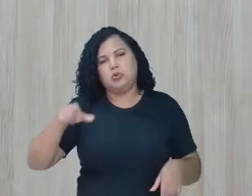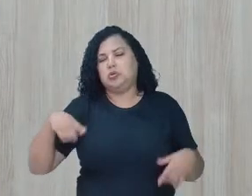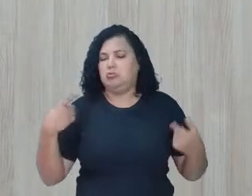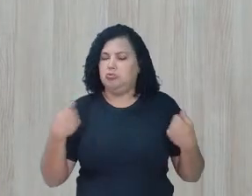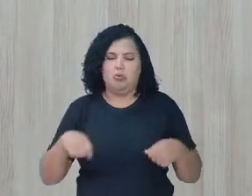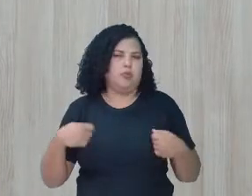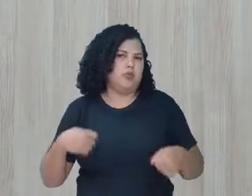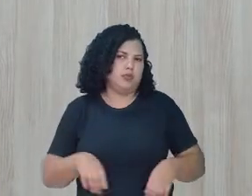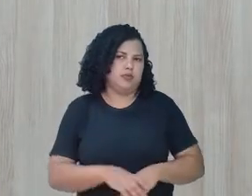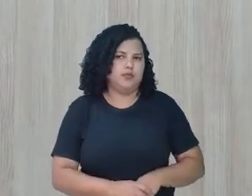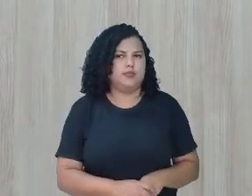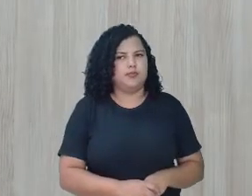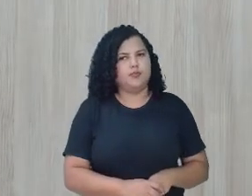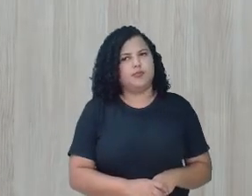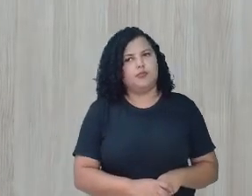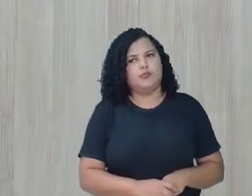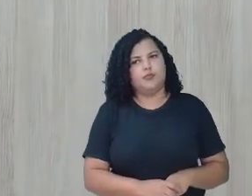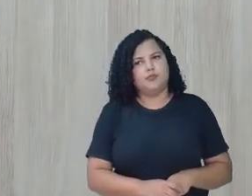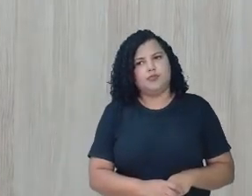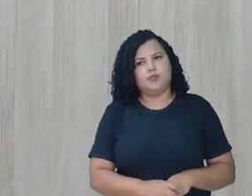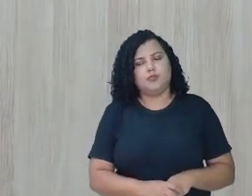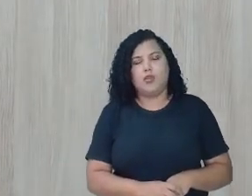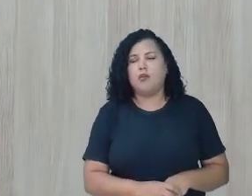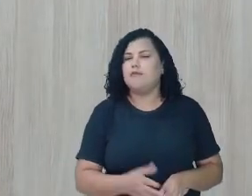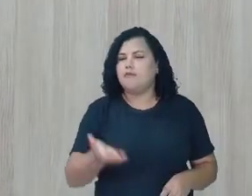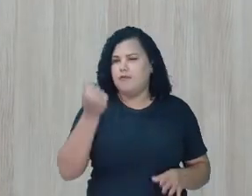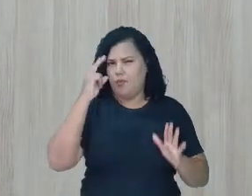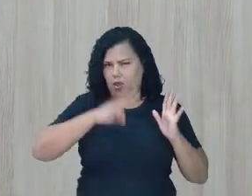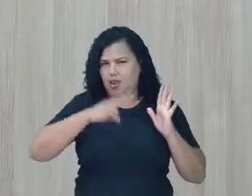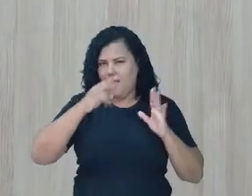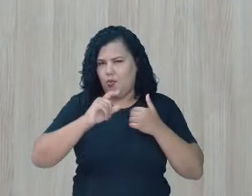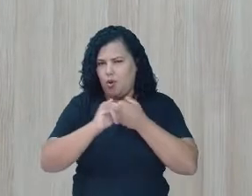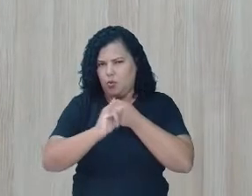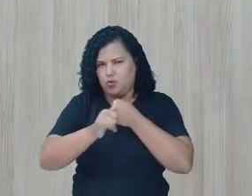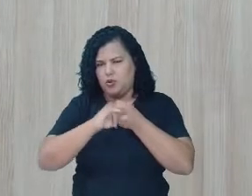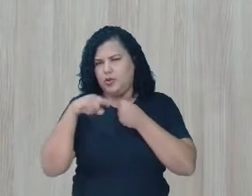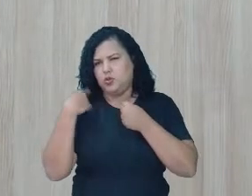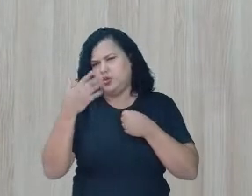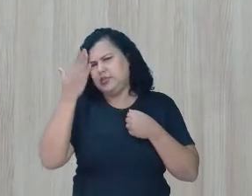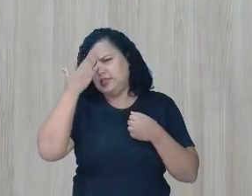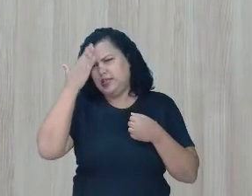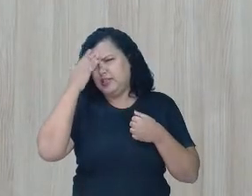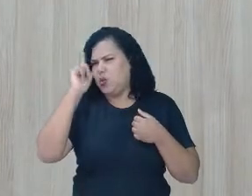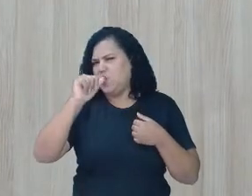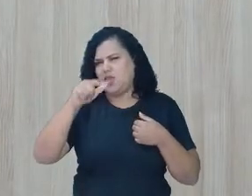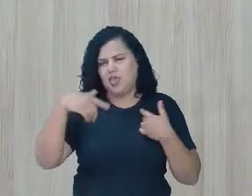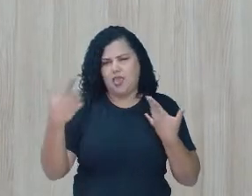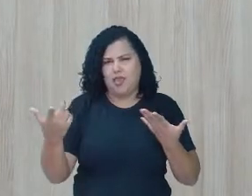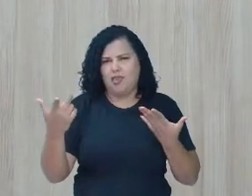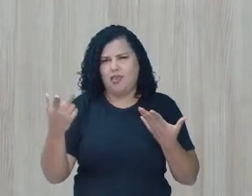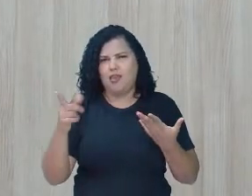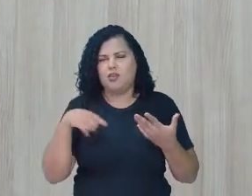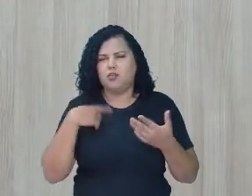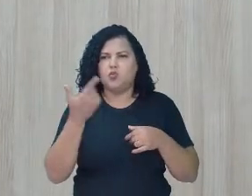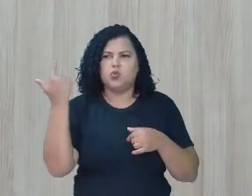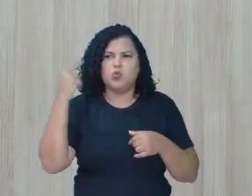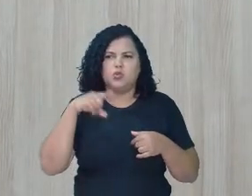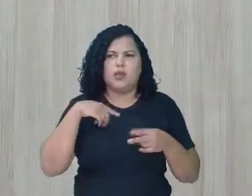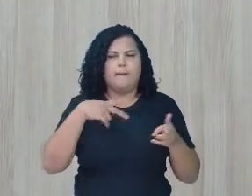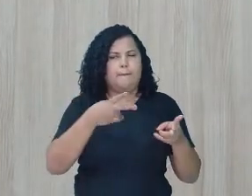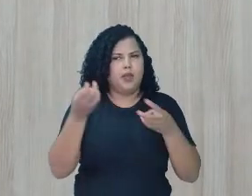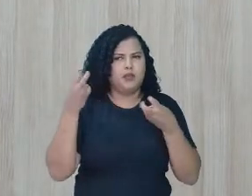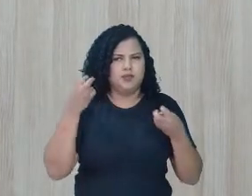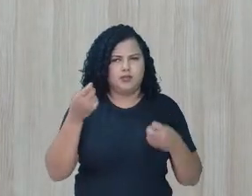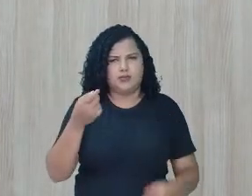de personagens, certo? Vamos ler uma crônica, minha gente, para a gente ter uma ideia de como é que a gente consegue